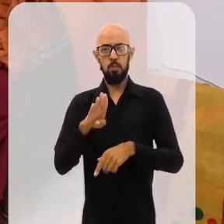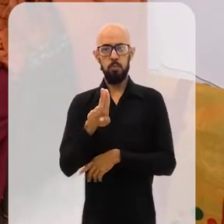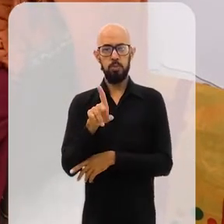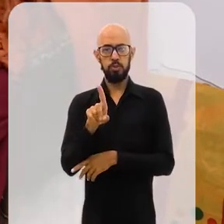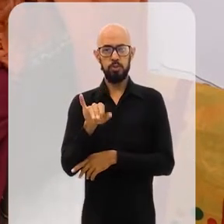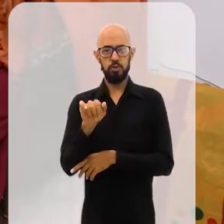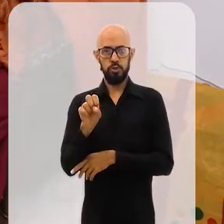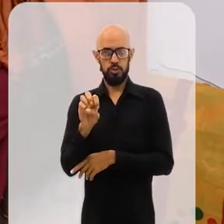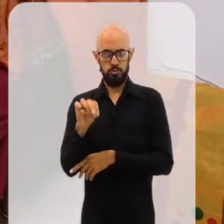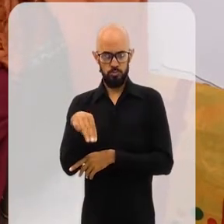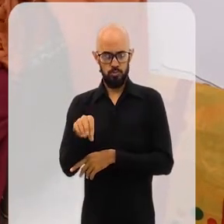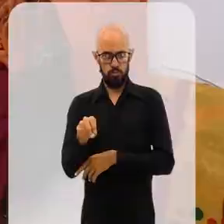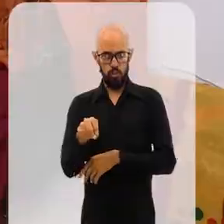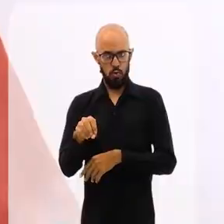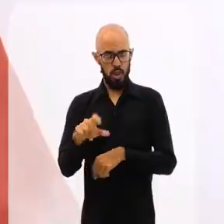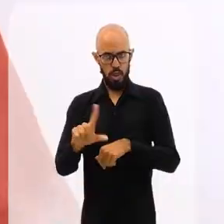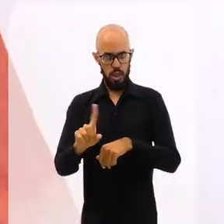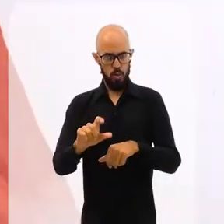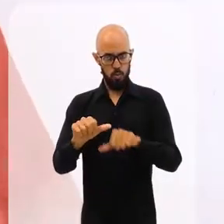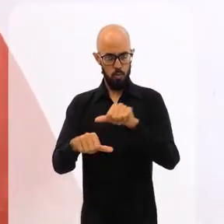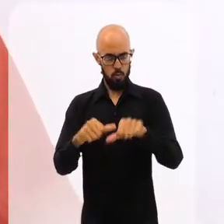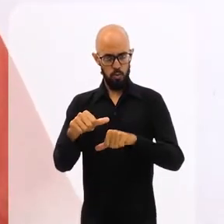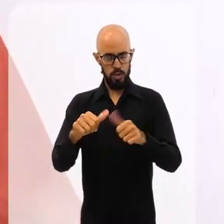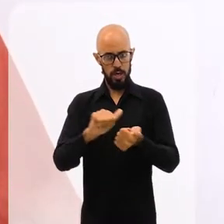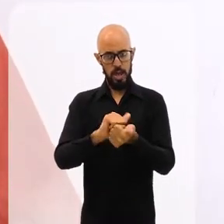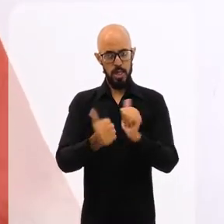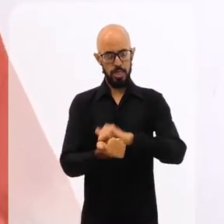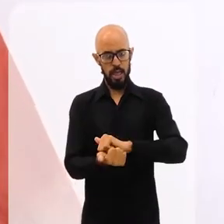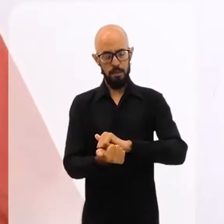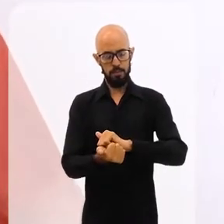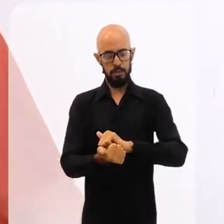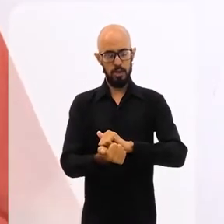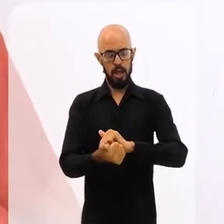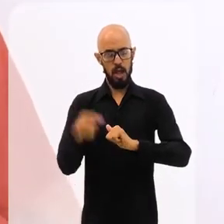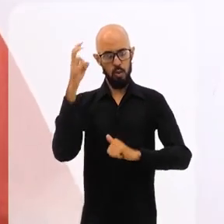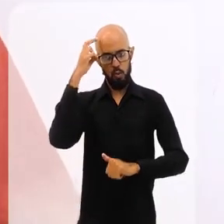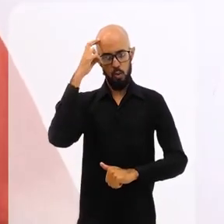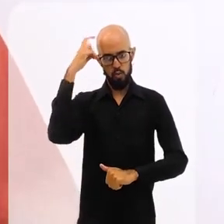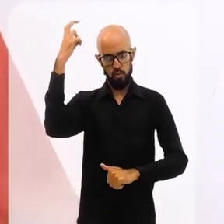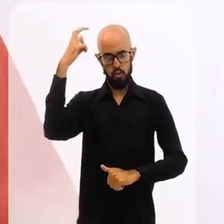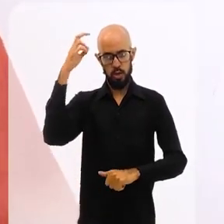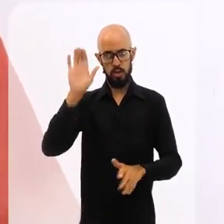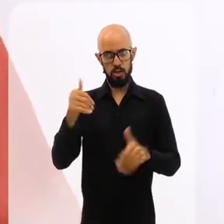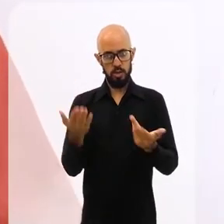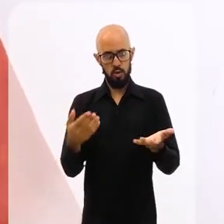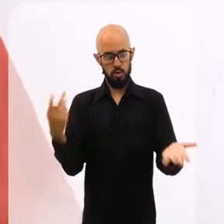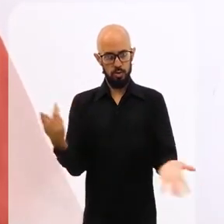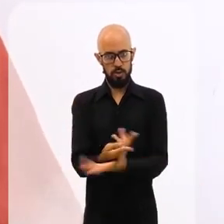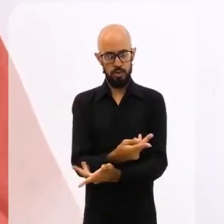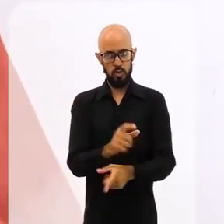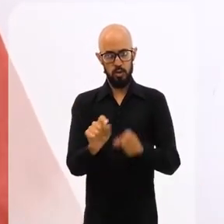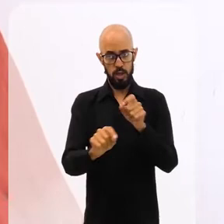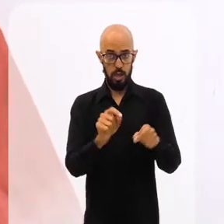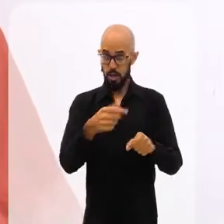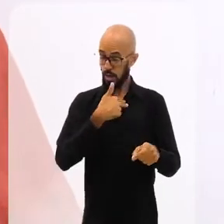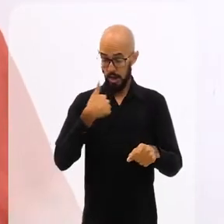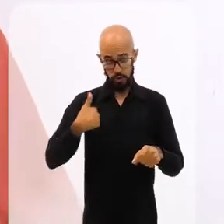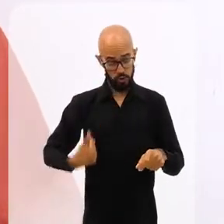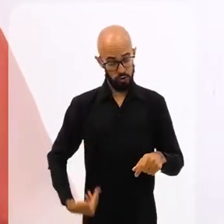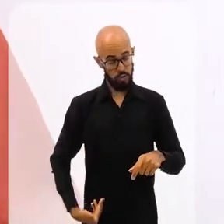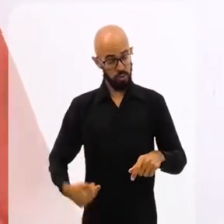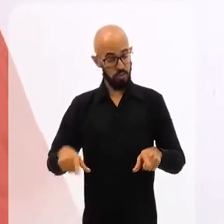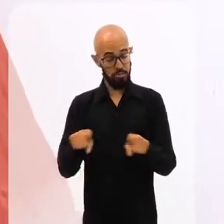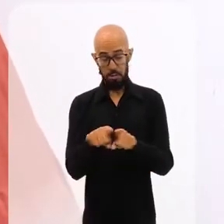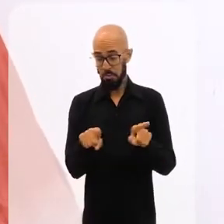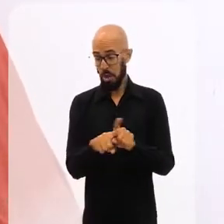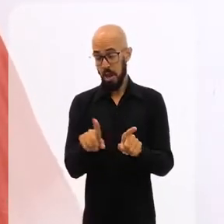ele não muda. Ele se adapta à cultura, o O que já que existe lá. Então, o que foi que aconteceu? Aí foi para a China, a mesma